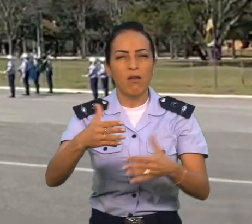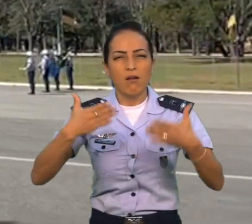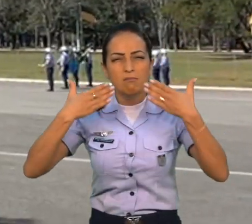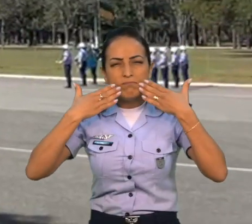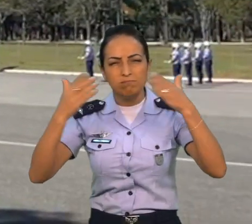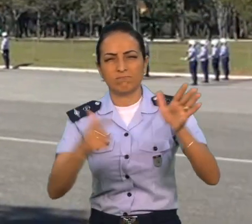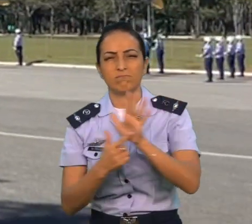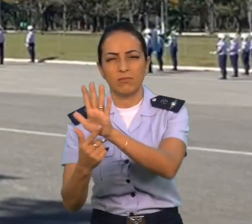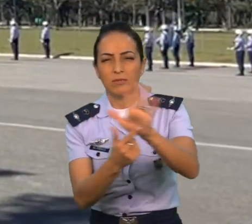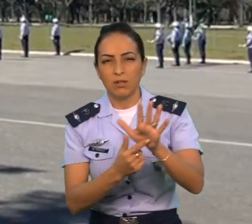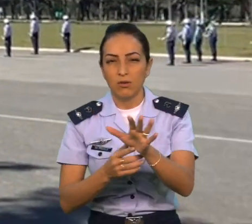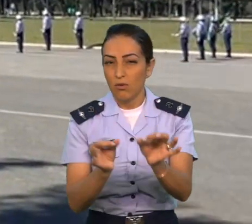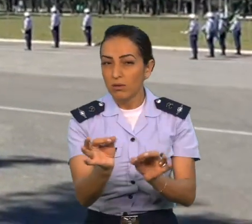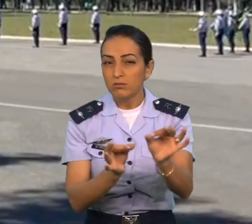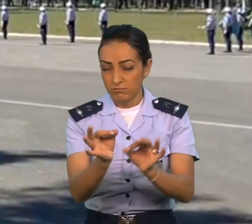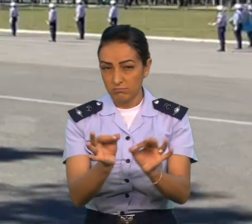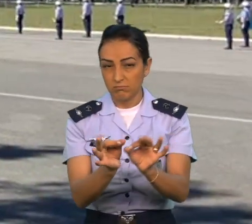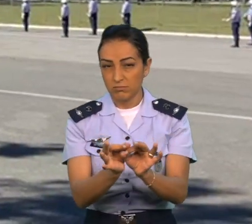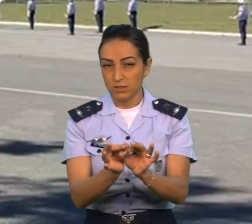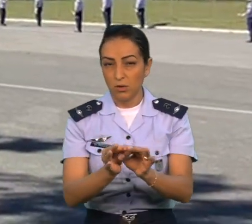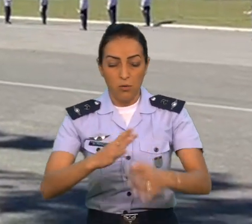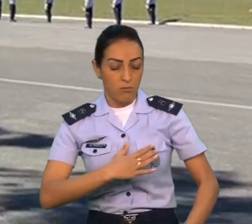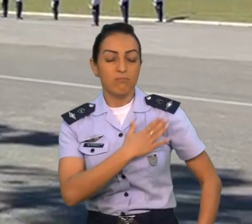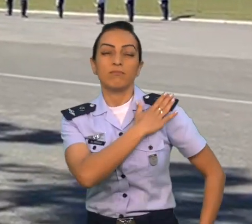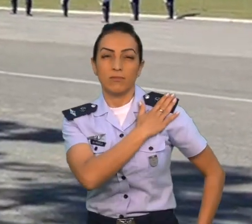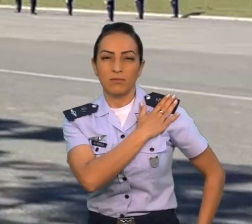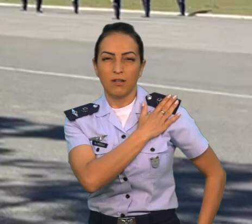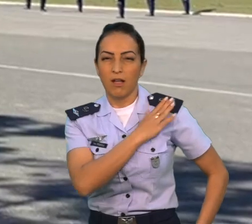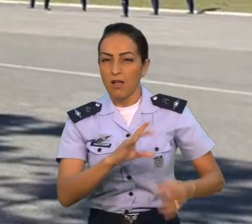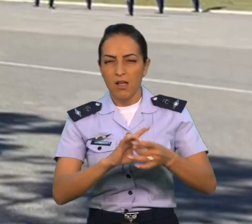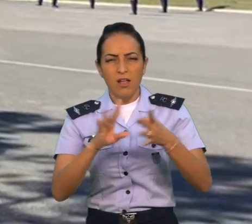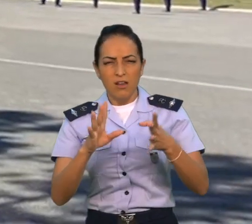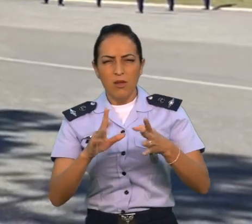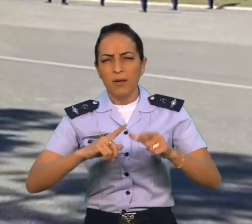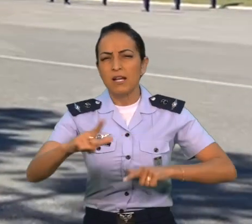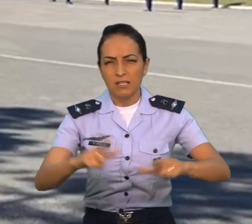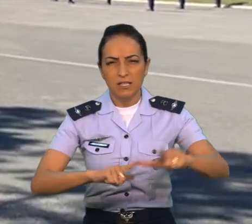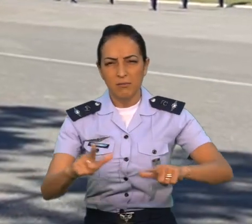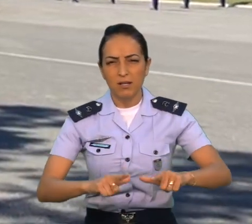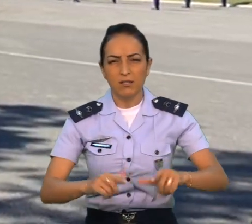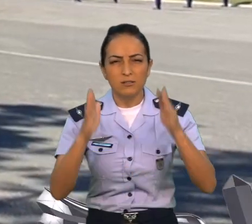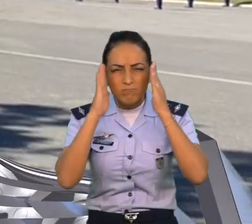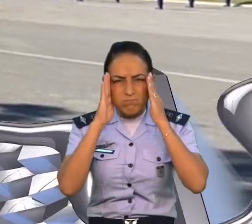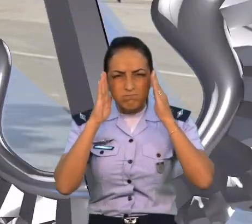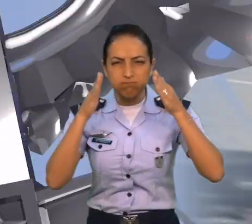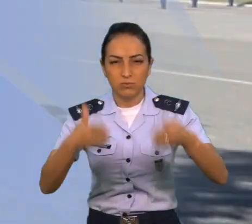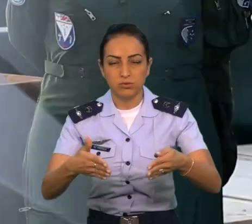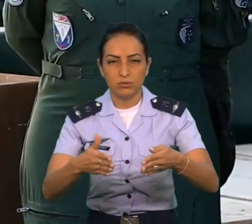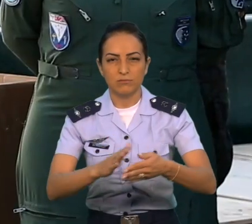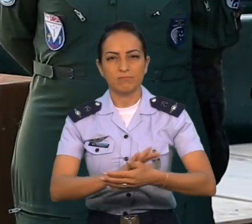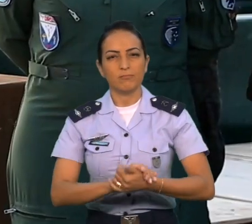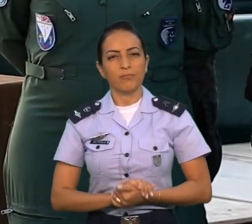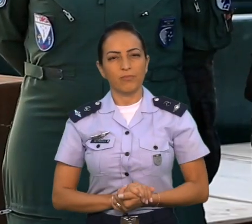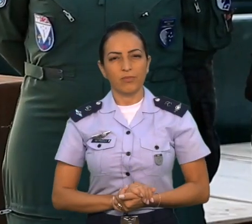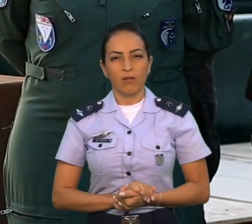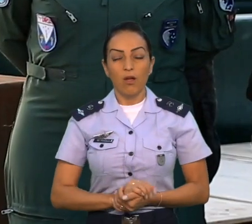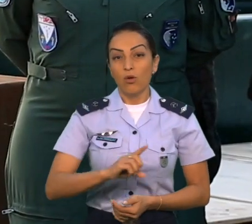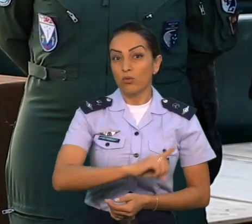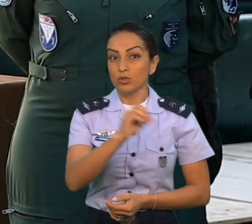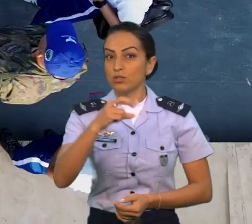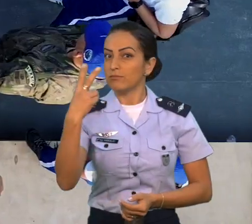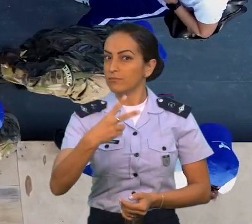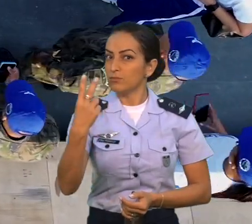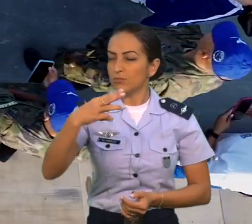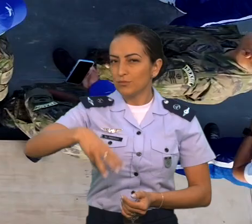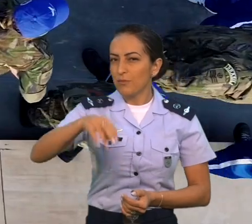representando os equipamentos que a organização militar dispõe para a execução de suas missões. No dia 22